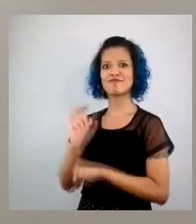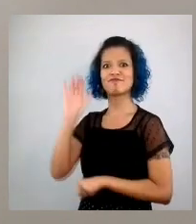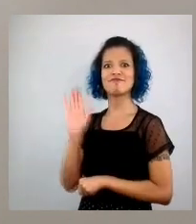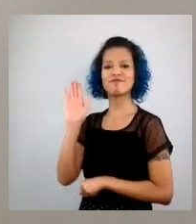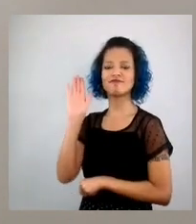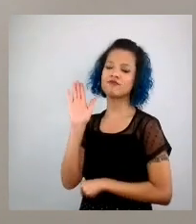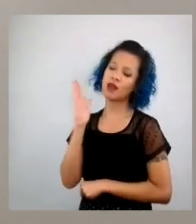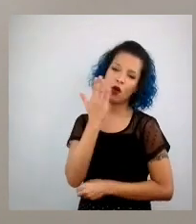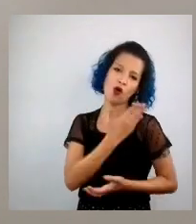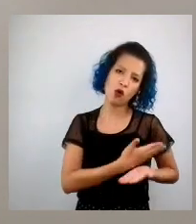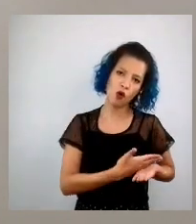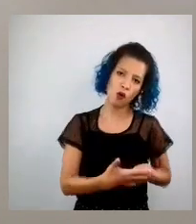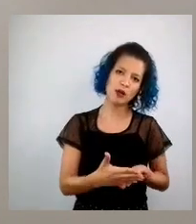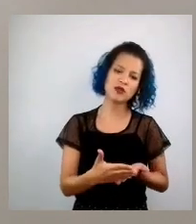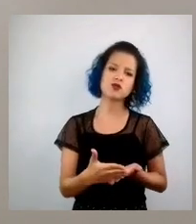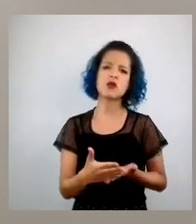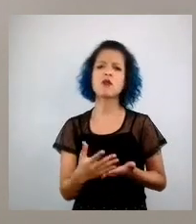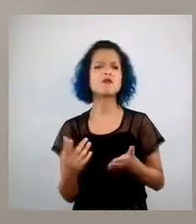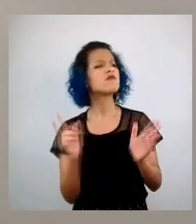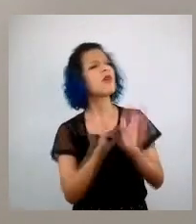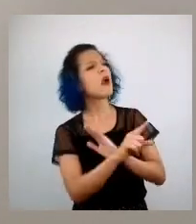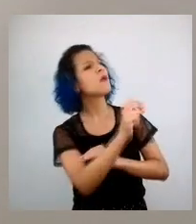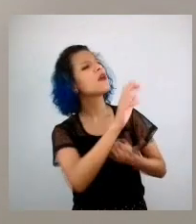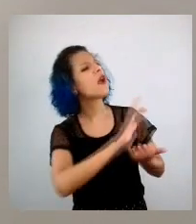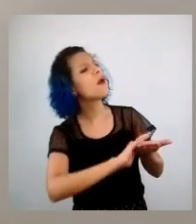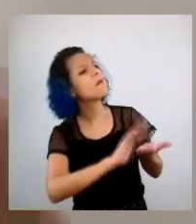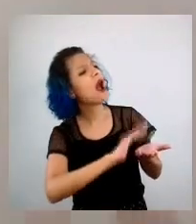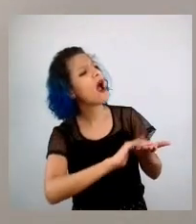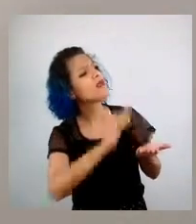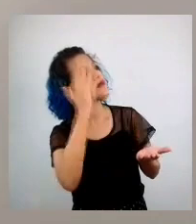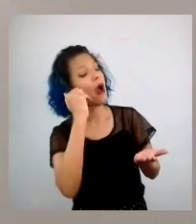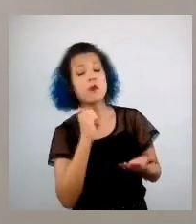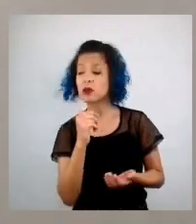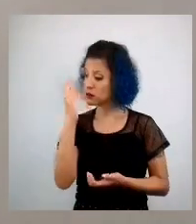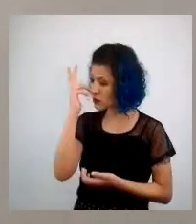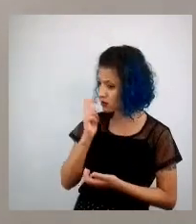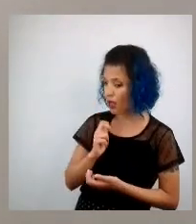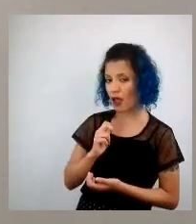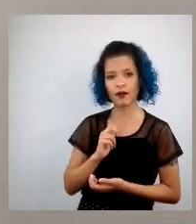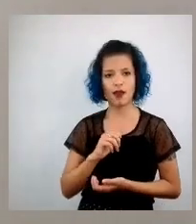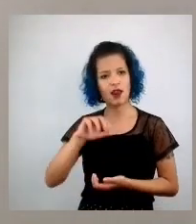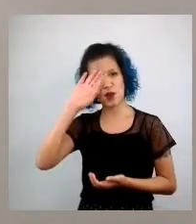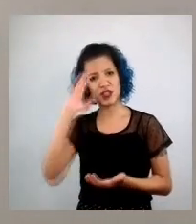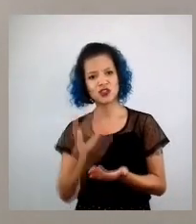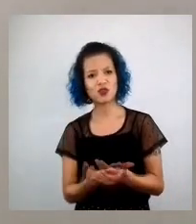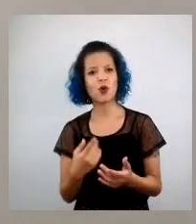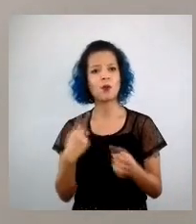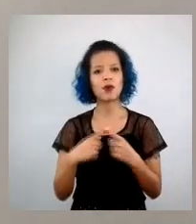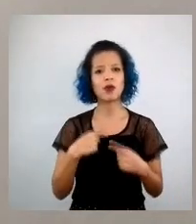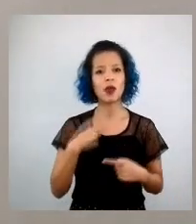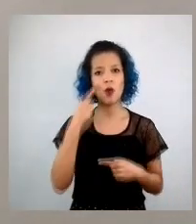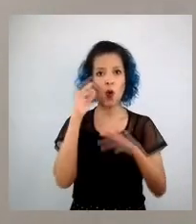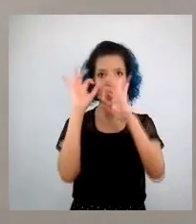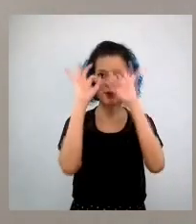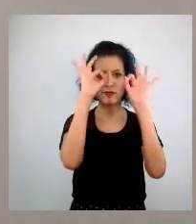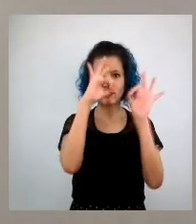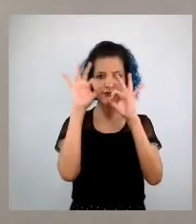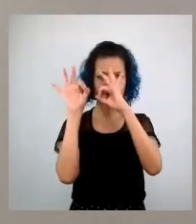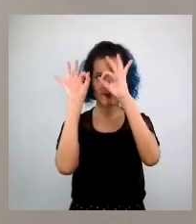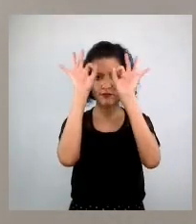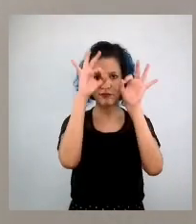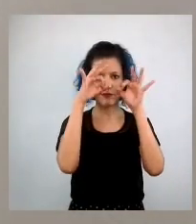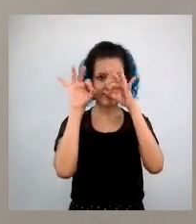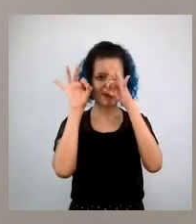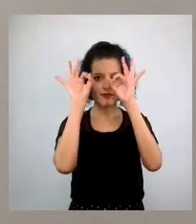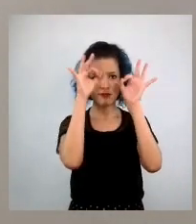Ela perguntou por que eu lia. Eu falei que eu era cega, ela não acreditou, porque ninguém acredita, né? Meu olho é vivíssimo. Inclusive, ele às vezes é mais vivo que eu,